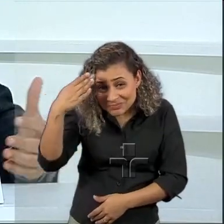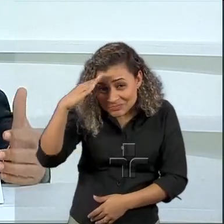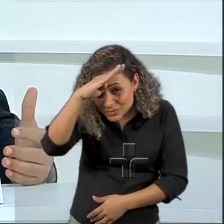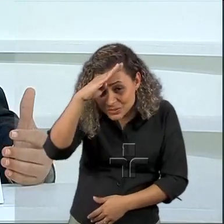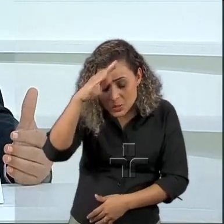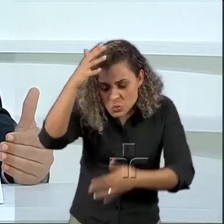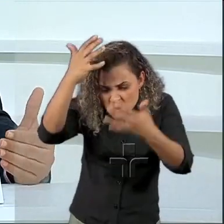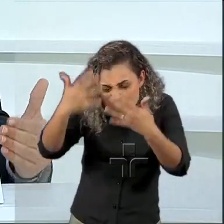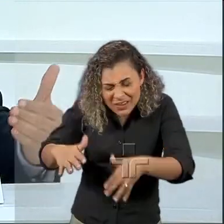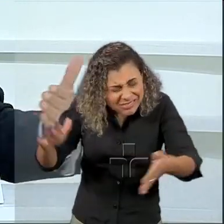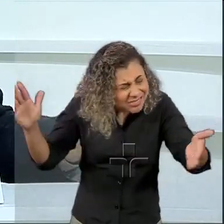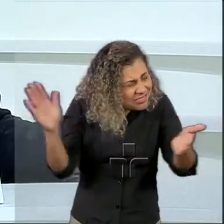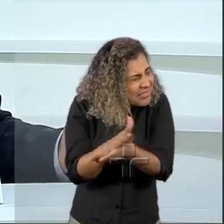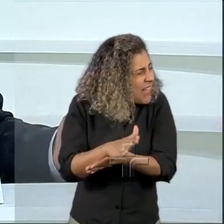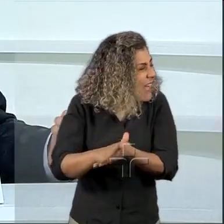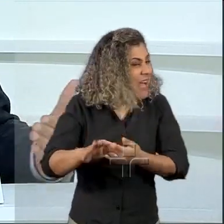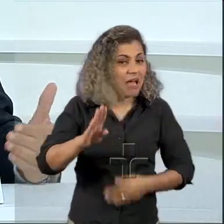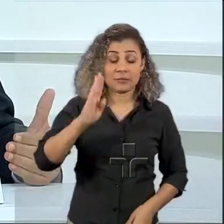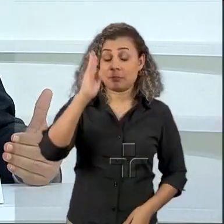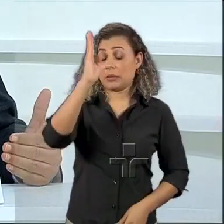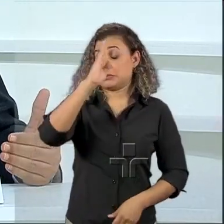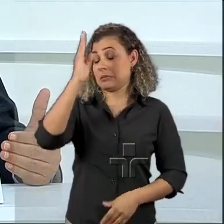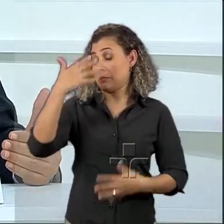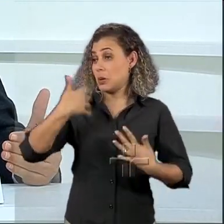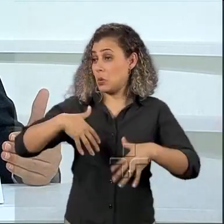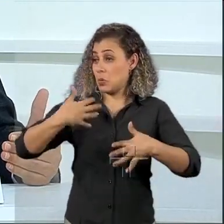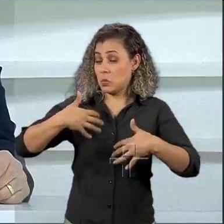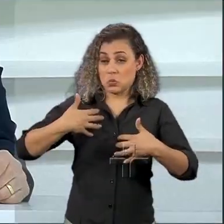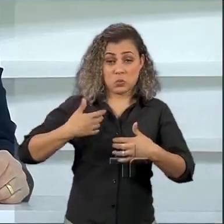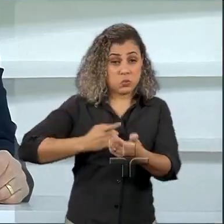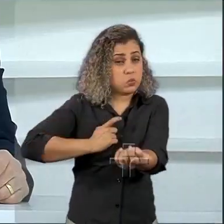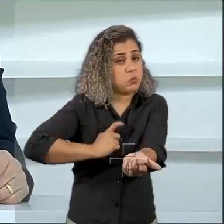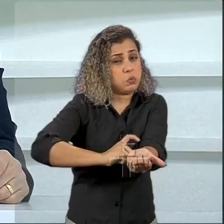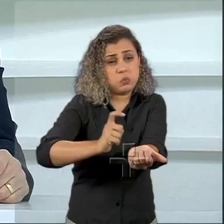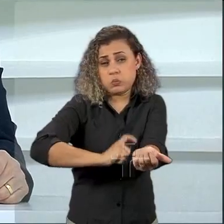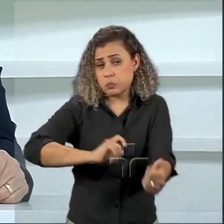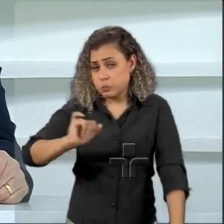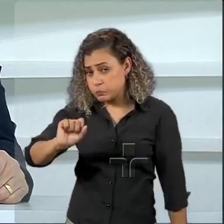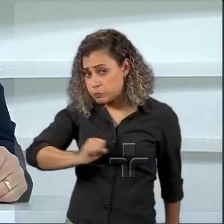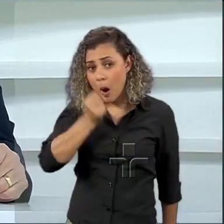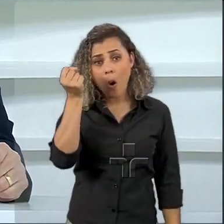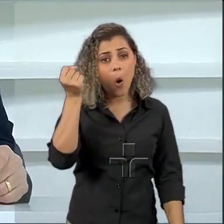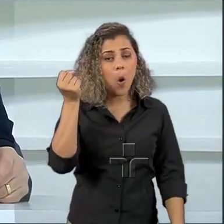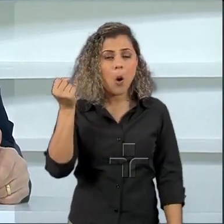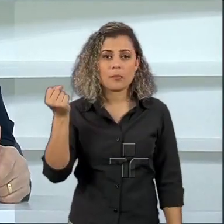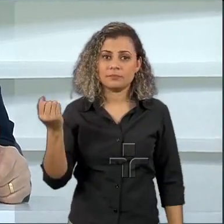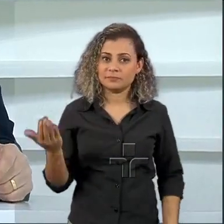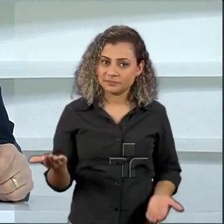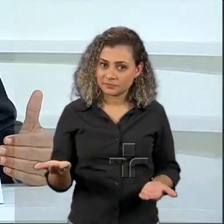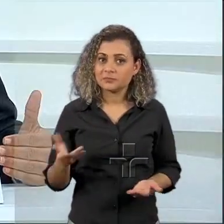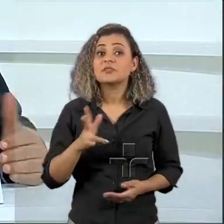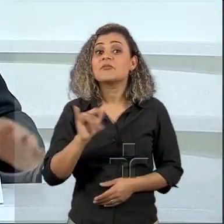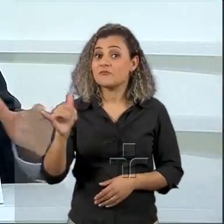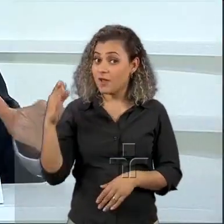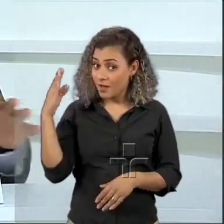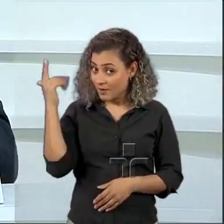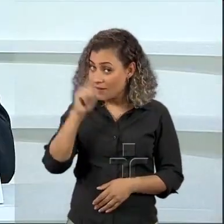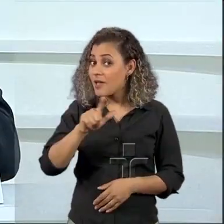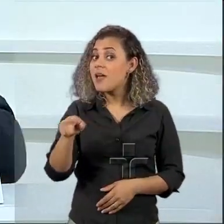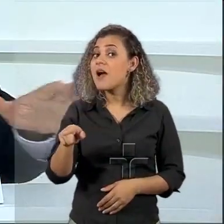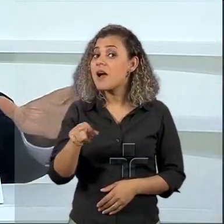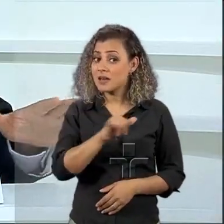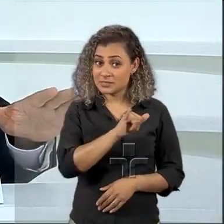Então, de rejeição mostravam isso. Enormes. Claro Pela que o Bolsonaro primeira vez, a não rejeição ganhou foi ainda, maior do mas que a aprovação. vai ganhar se o